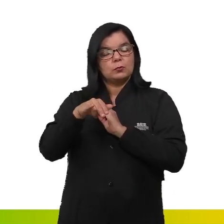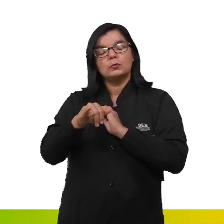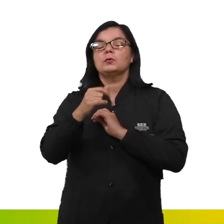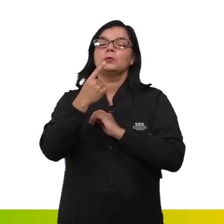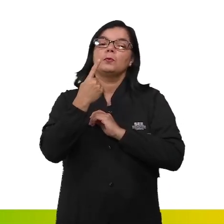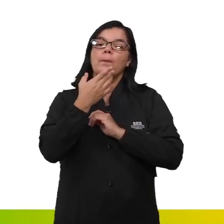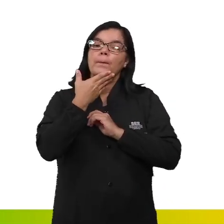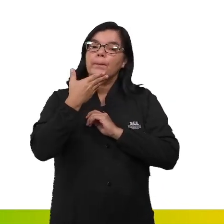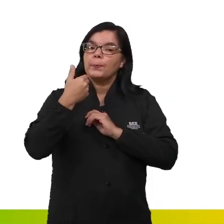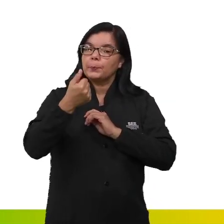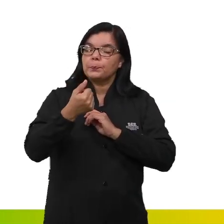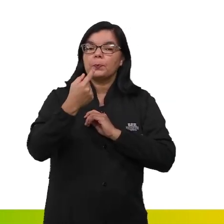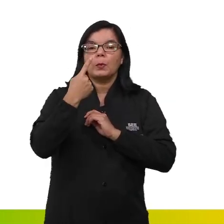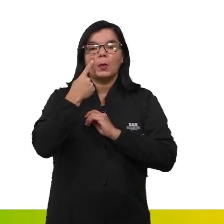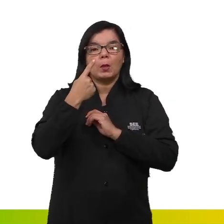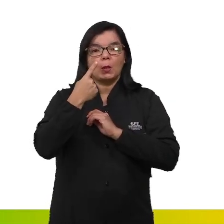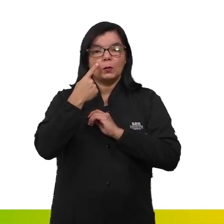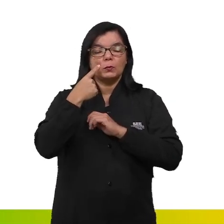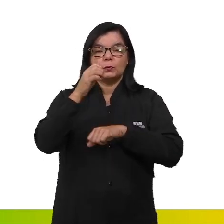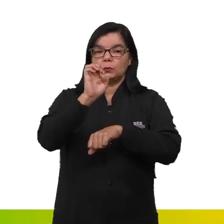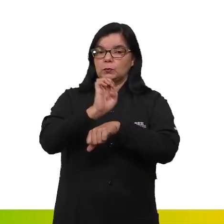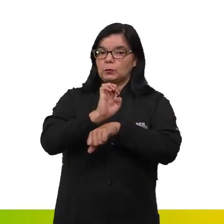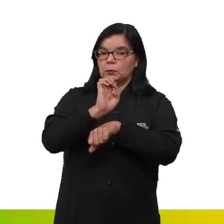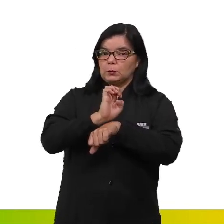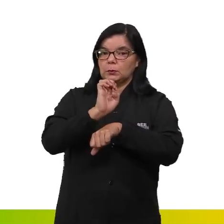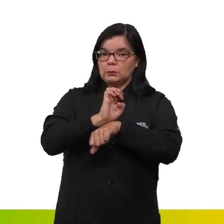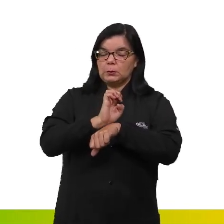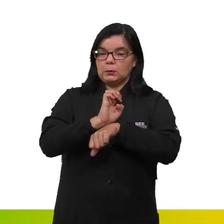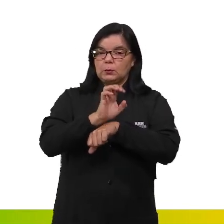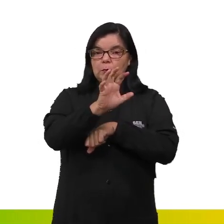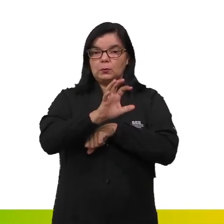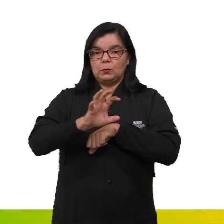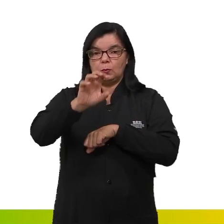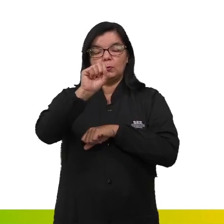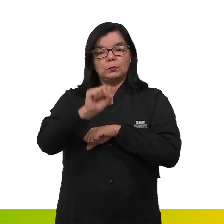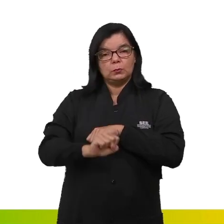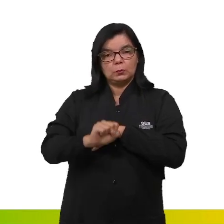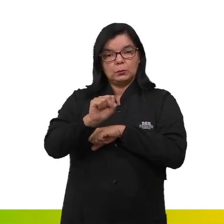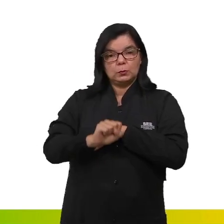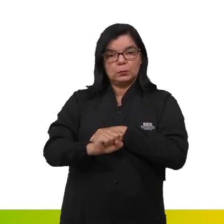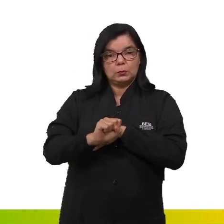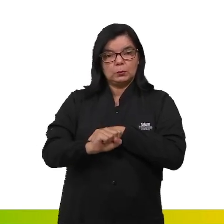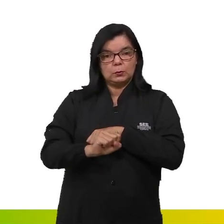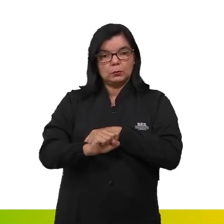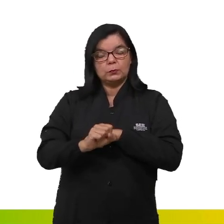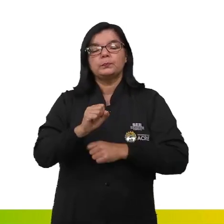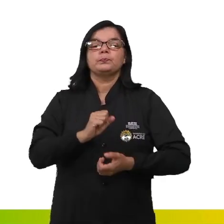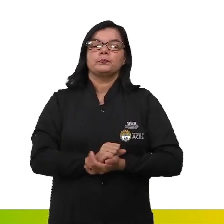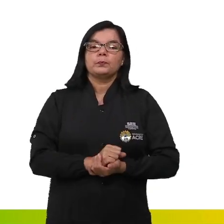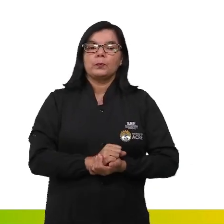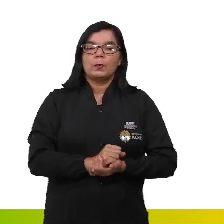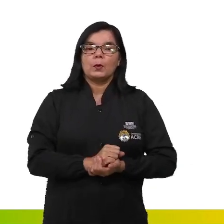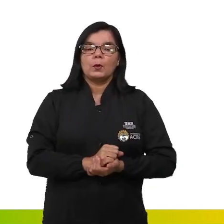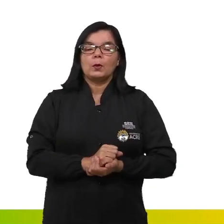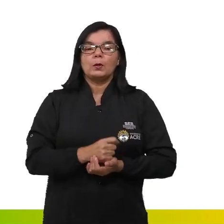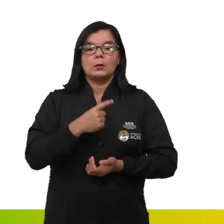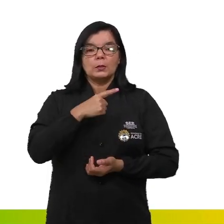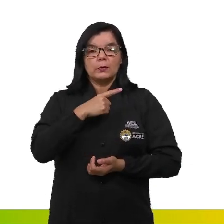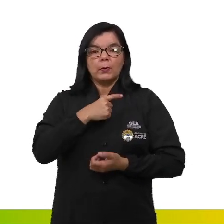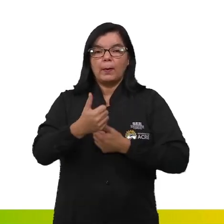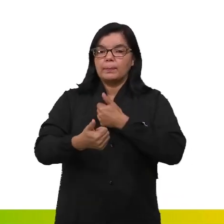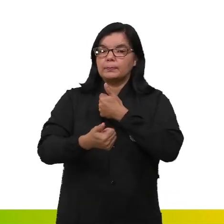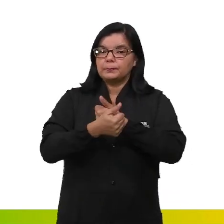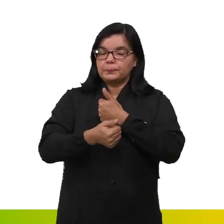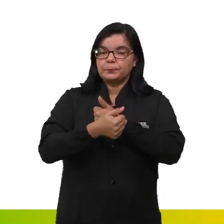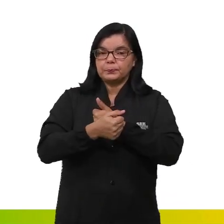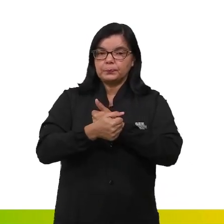vai observar, por exemplo, os estados da região sul. Olha que interessante, os estados que fazem parte